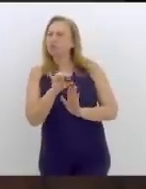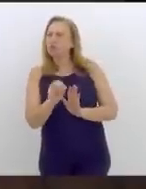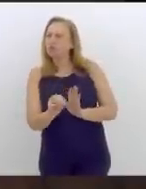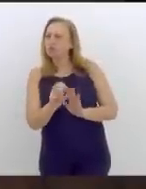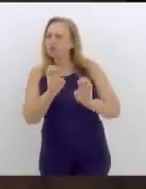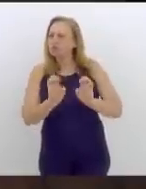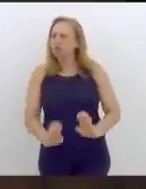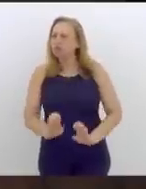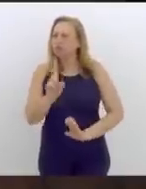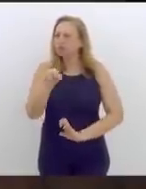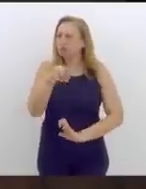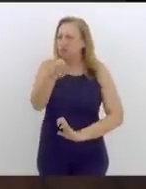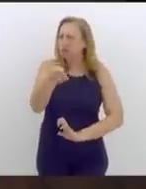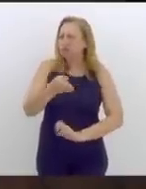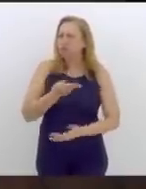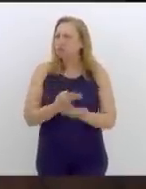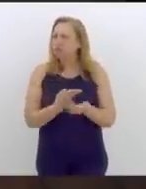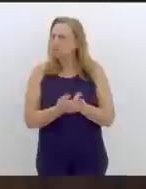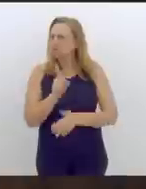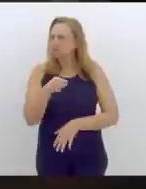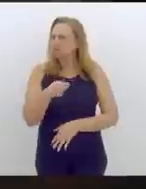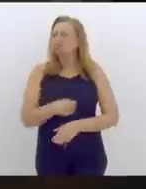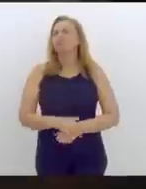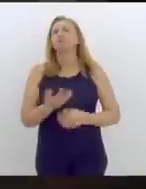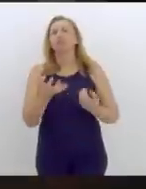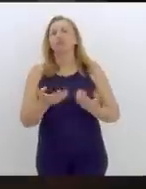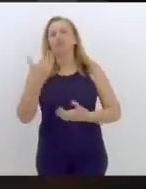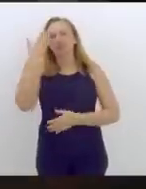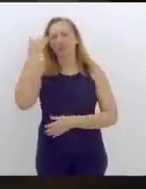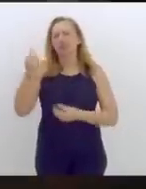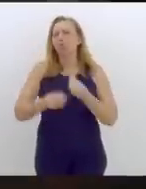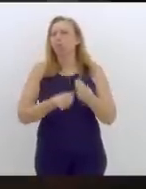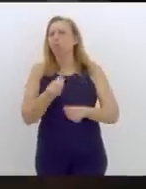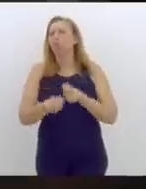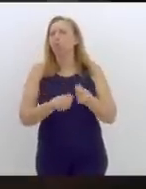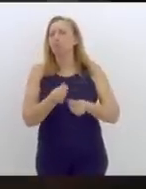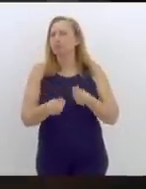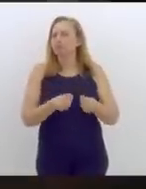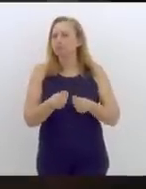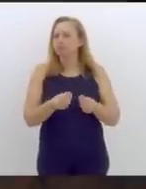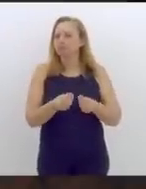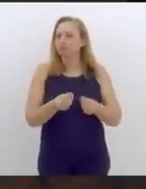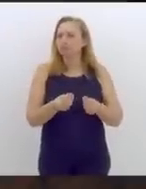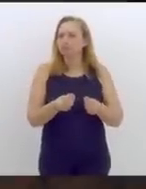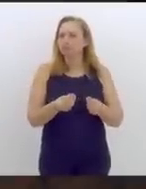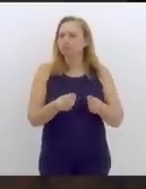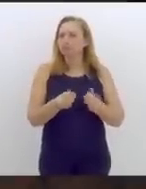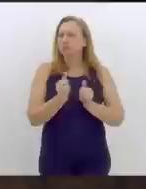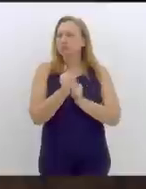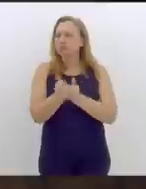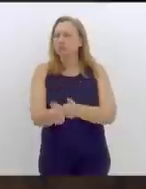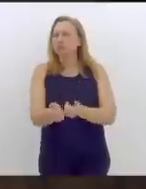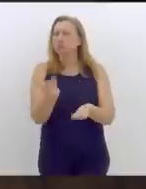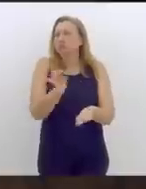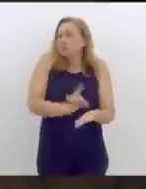tá sendo estudado isso aí a gente quer saber como tá sendo qual como é que tá esse andamento porque na realidade é um